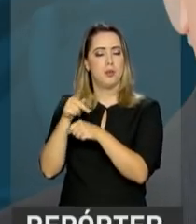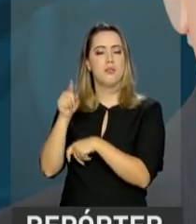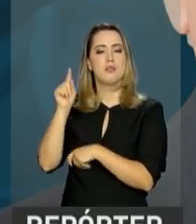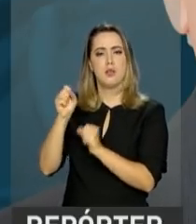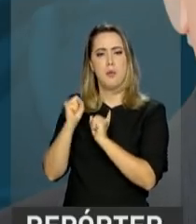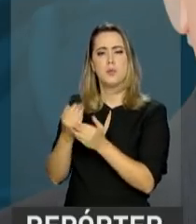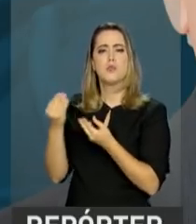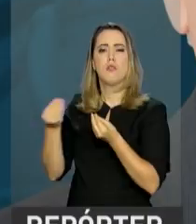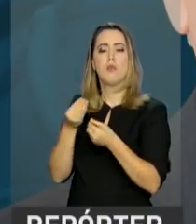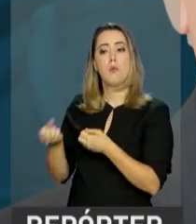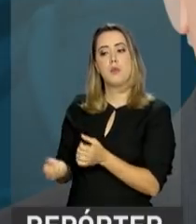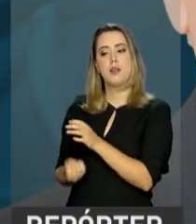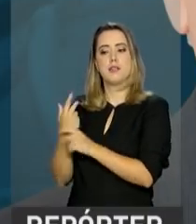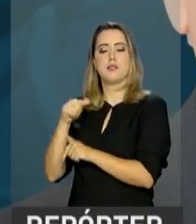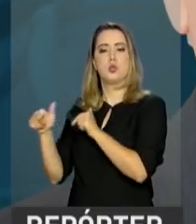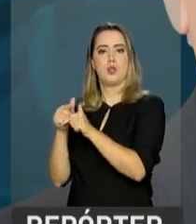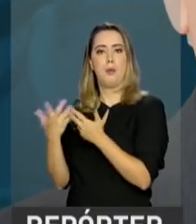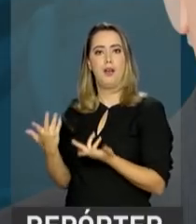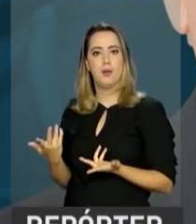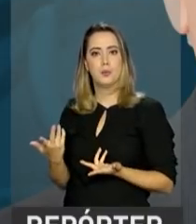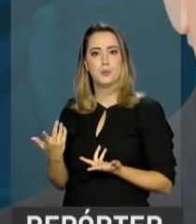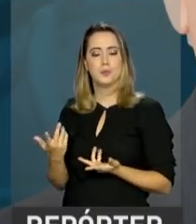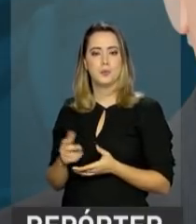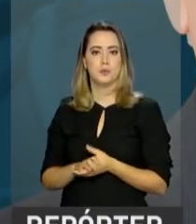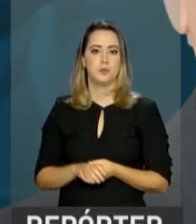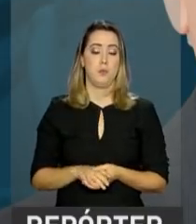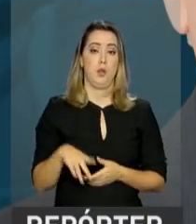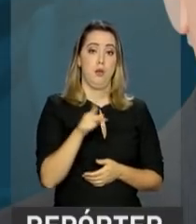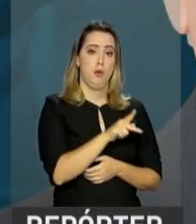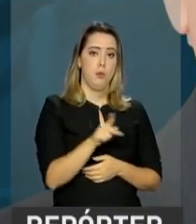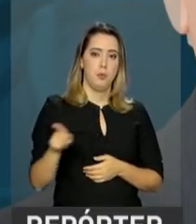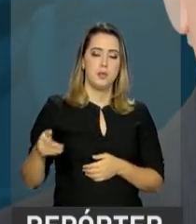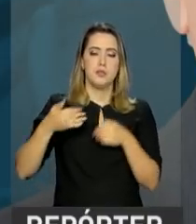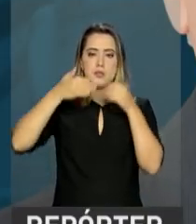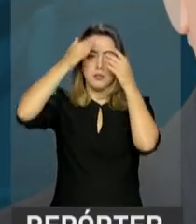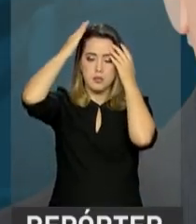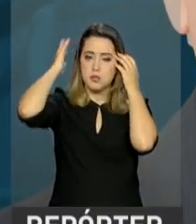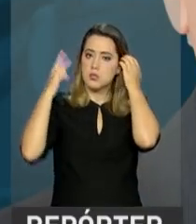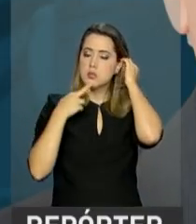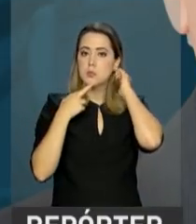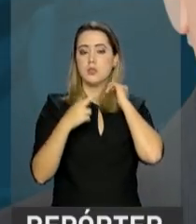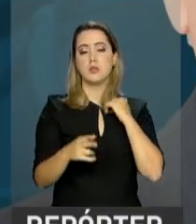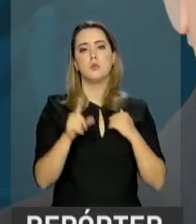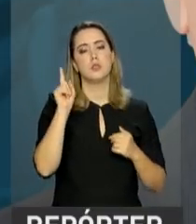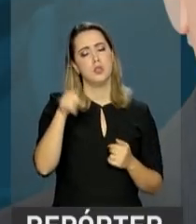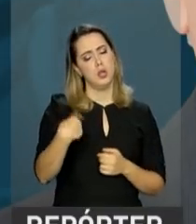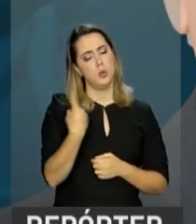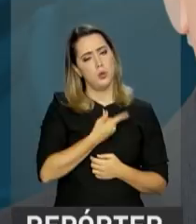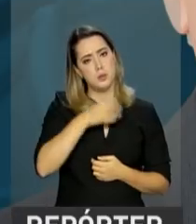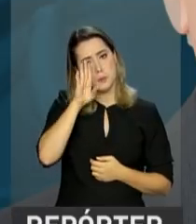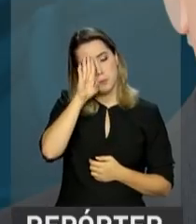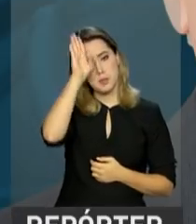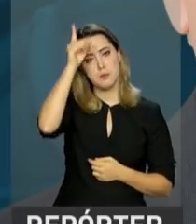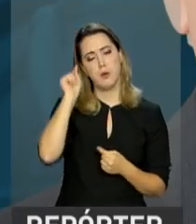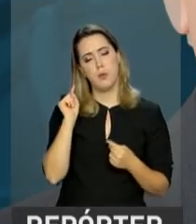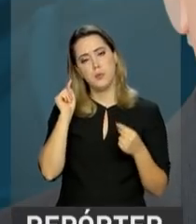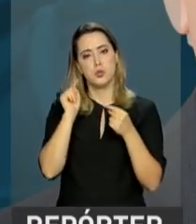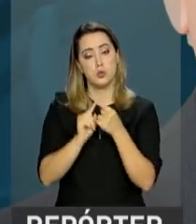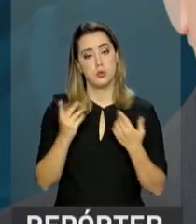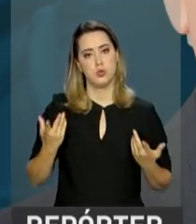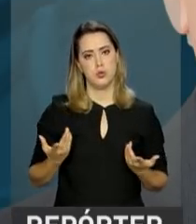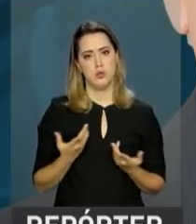prever o número de empregos que vão ser gerados bem é essa mas é é nossa prioridade eu não me canso